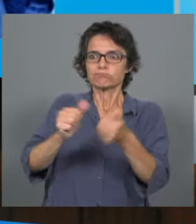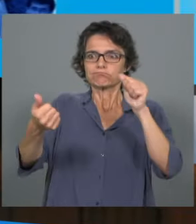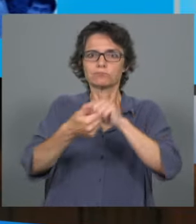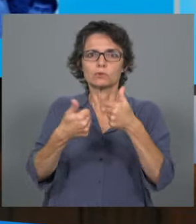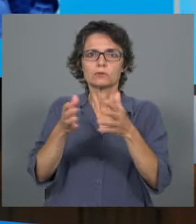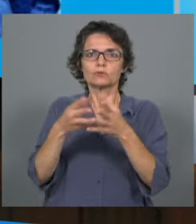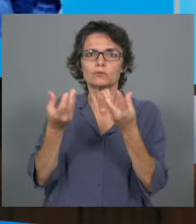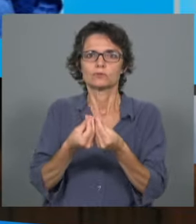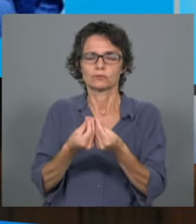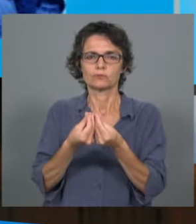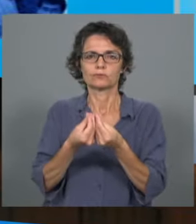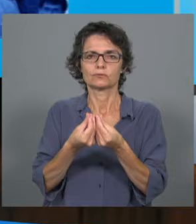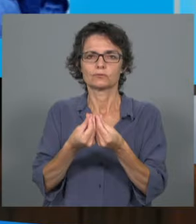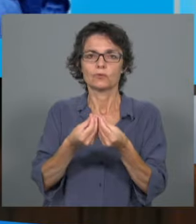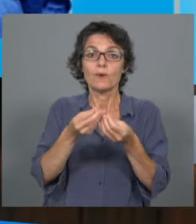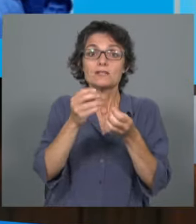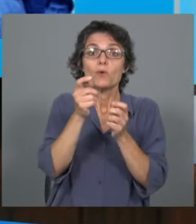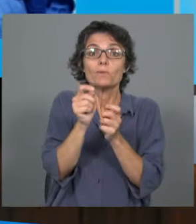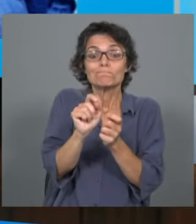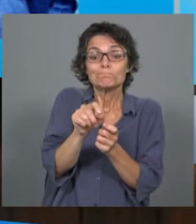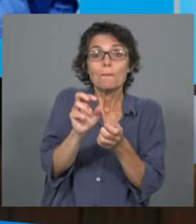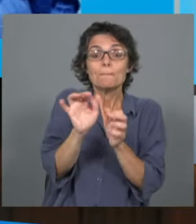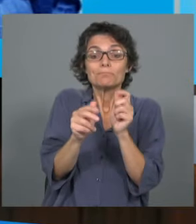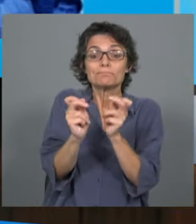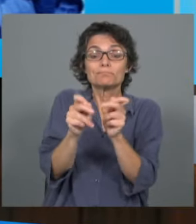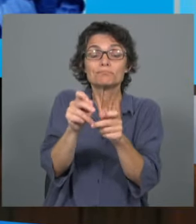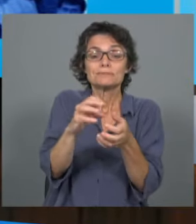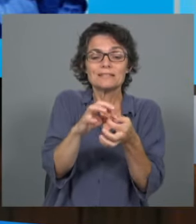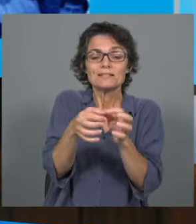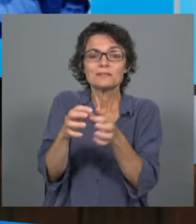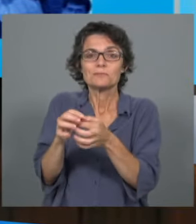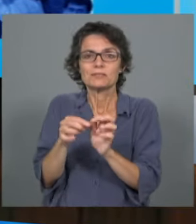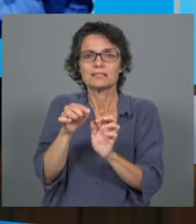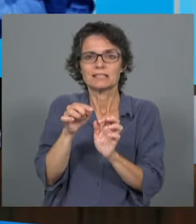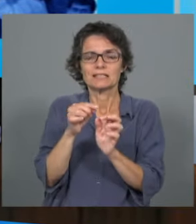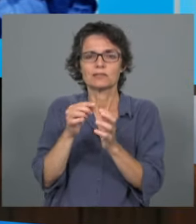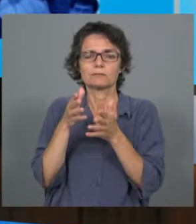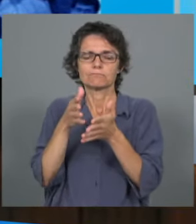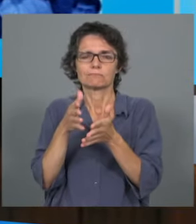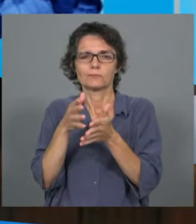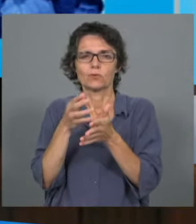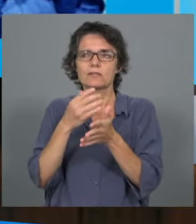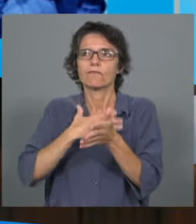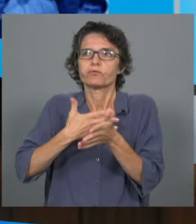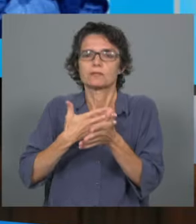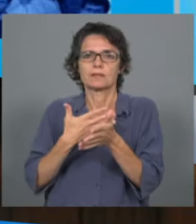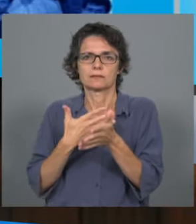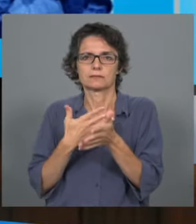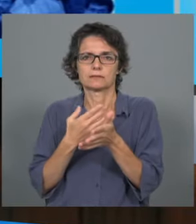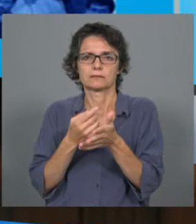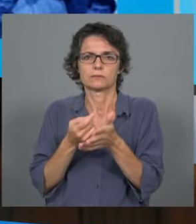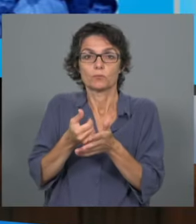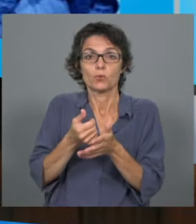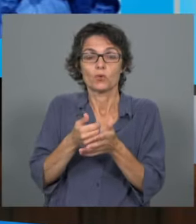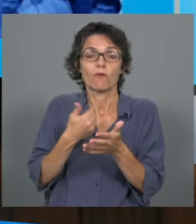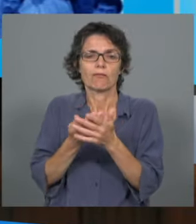rede, se criaram os focos de conversão ecológica, que muitas vezes têm uma estação mais local, sobretudo nas paróquias, e